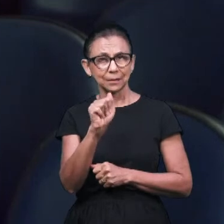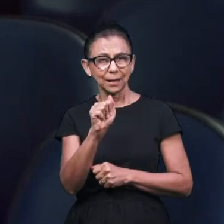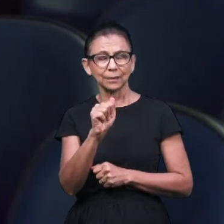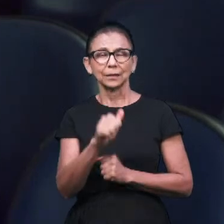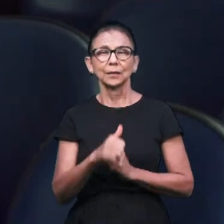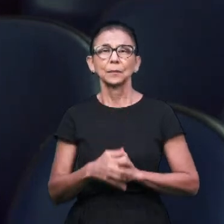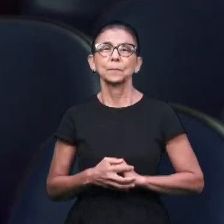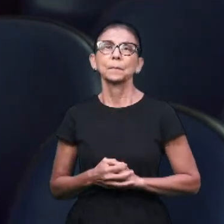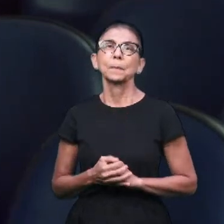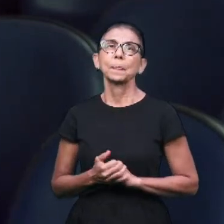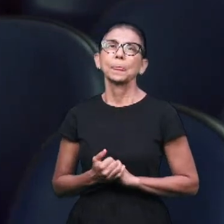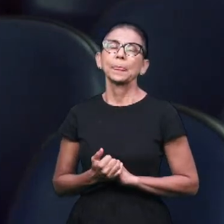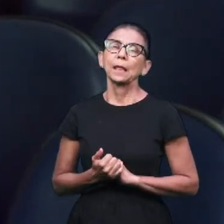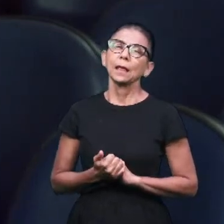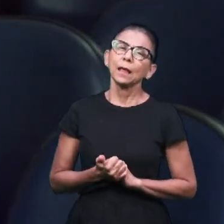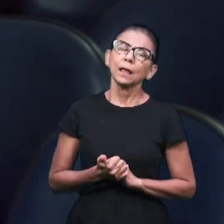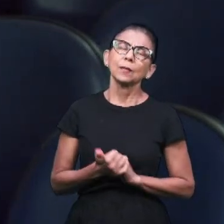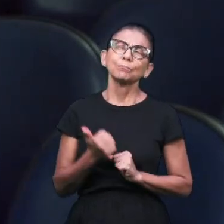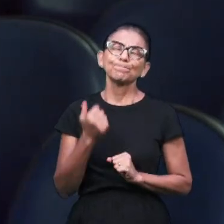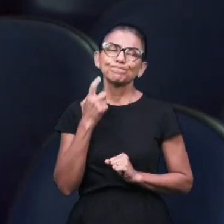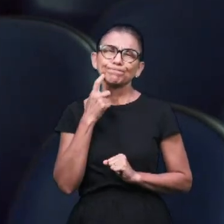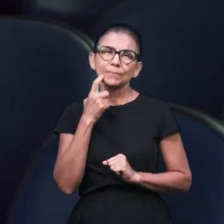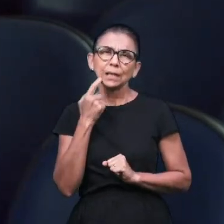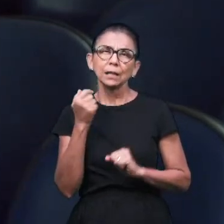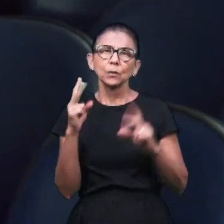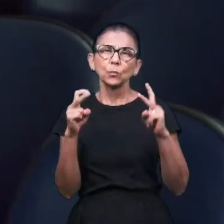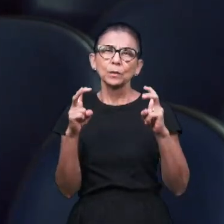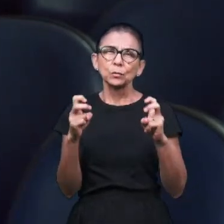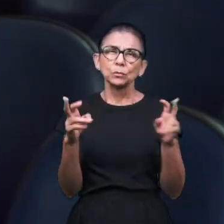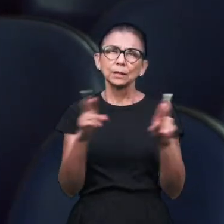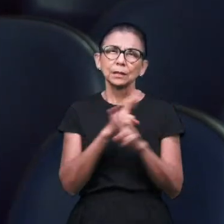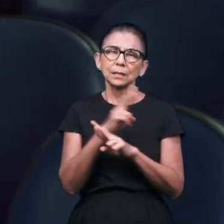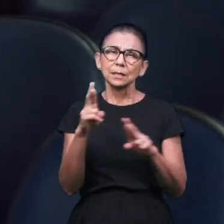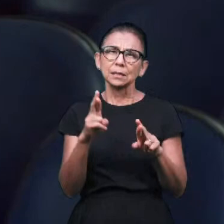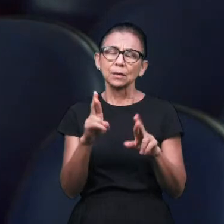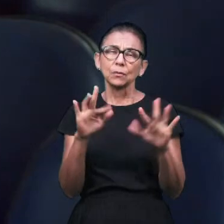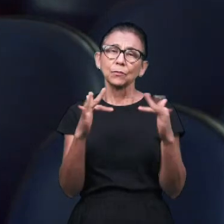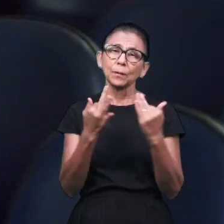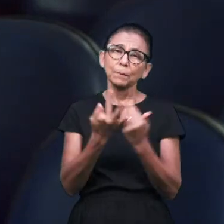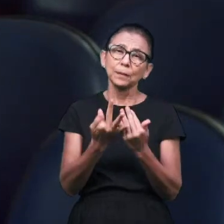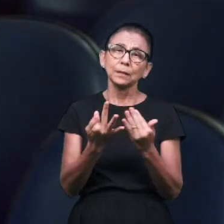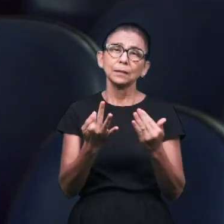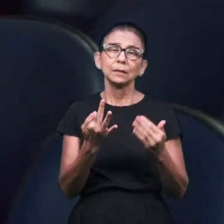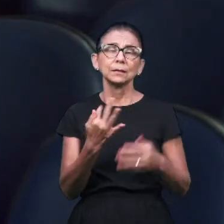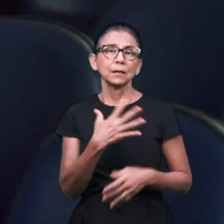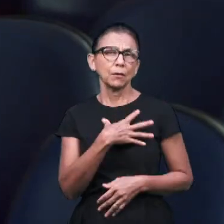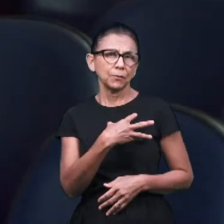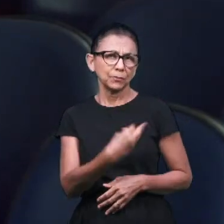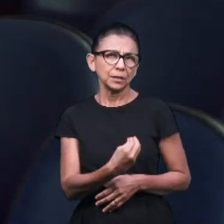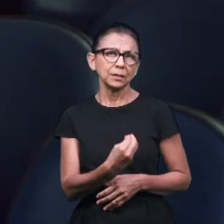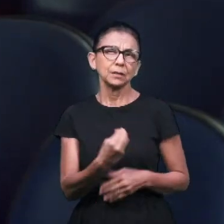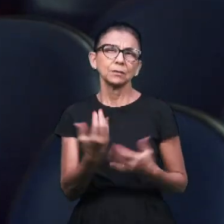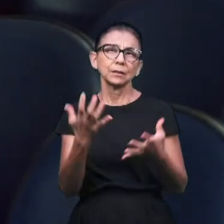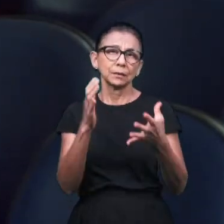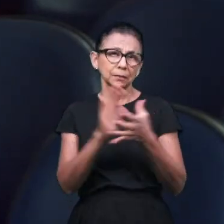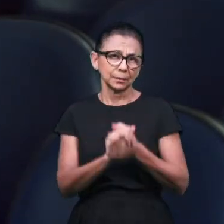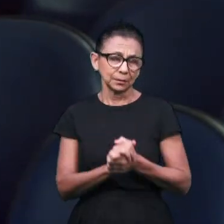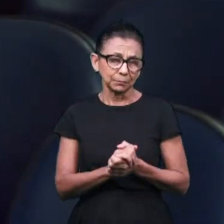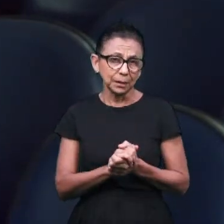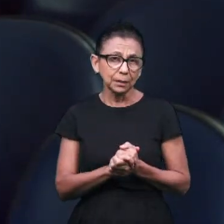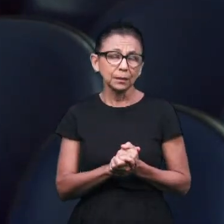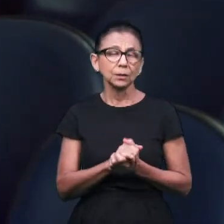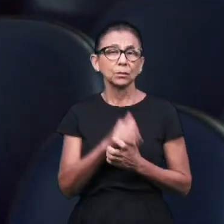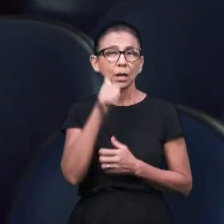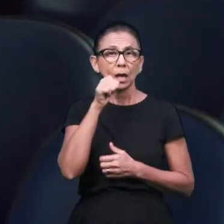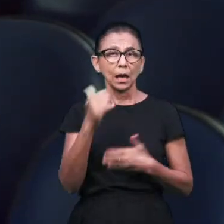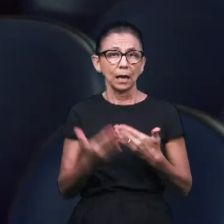parte de família, de filhos, de casamento, de tudo, né? Uma filha de uma forma geral. Então, a Sara tem muita experiência nessa área,